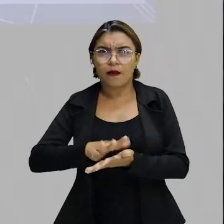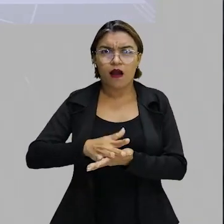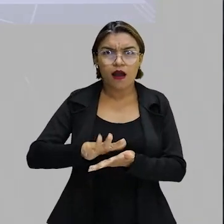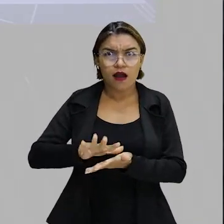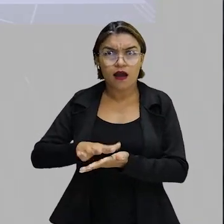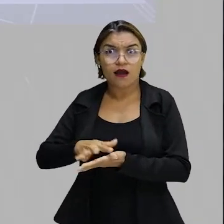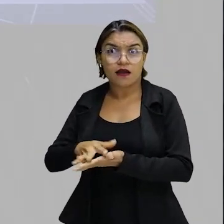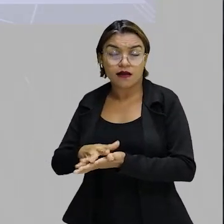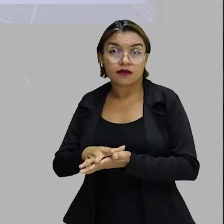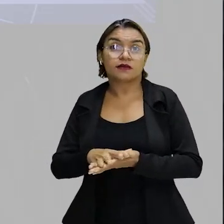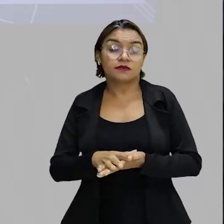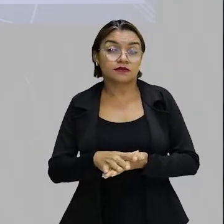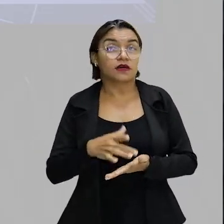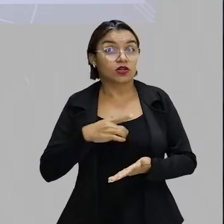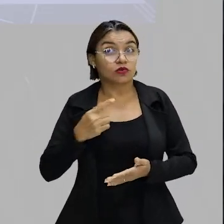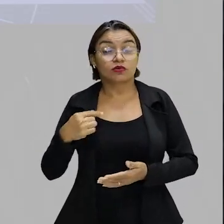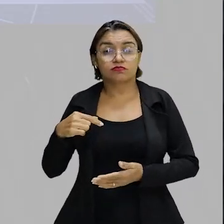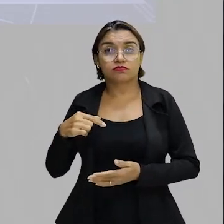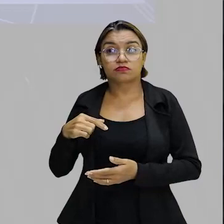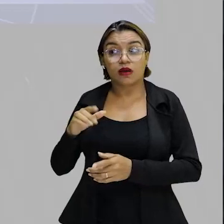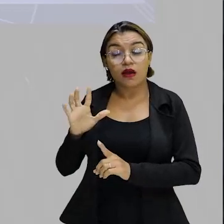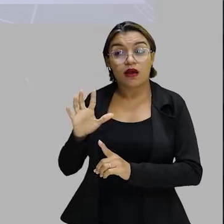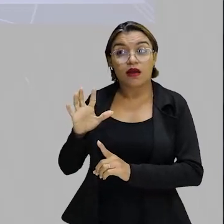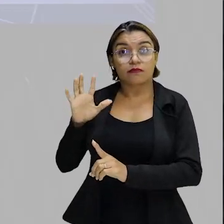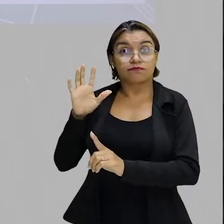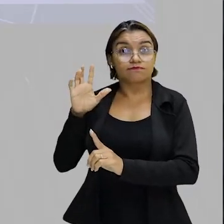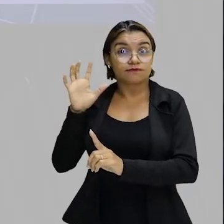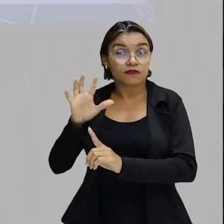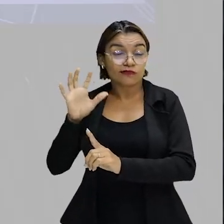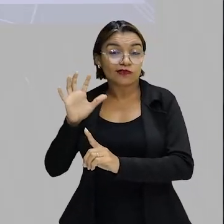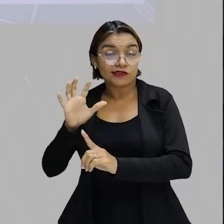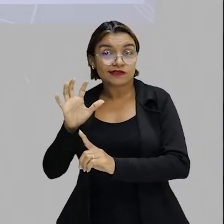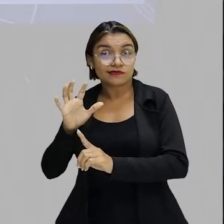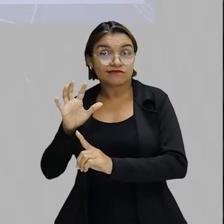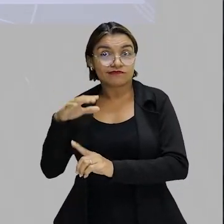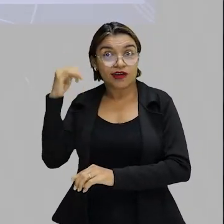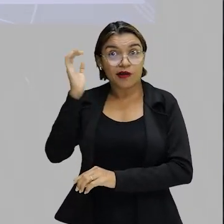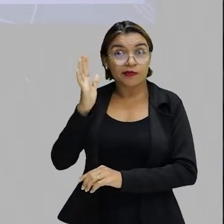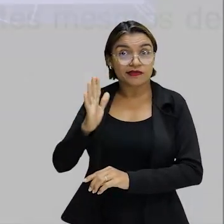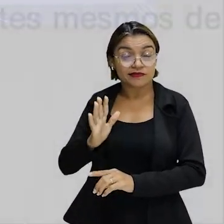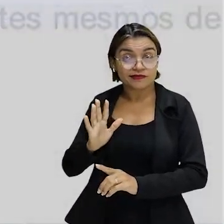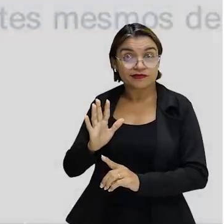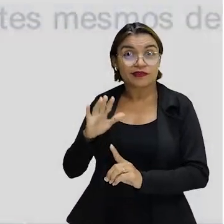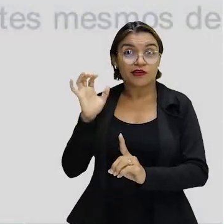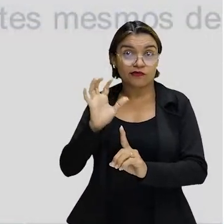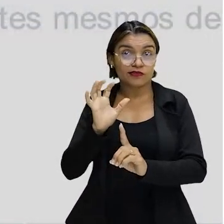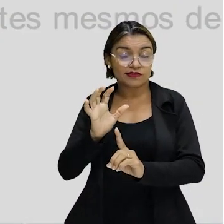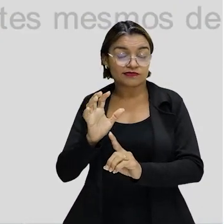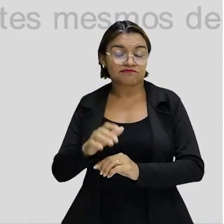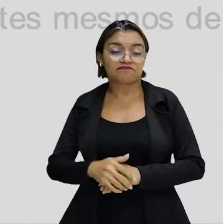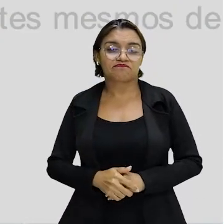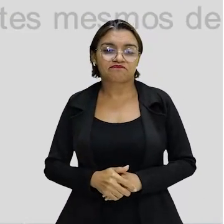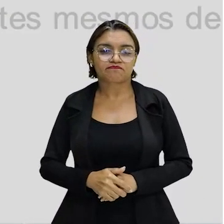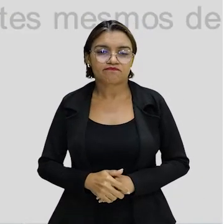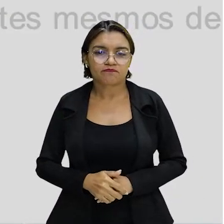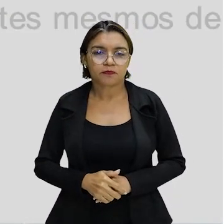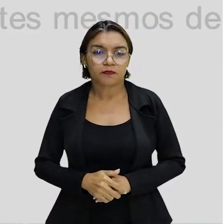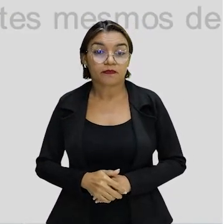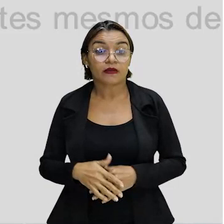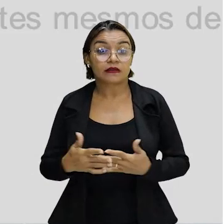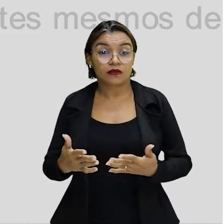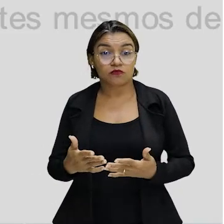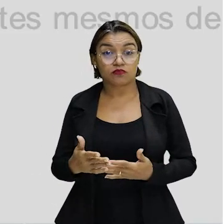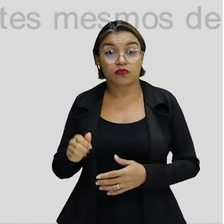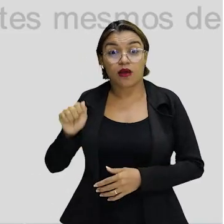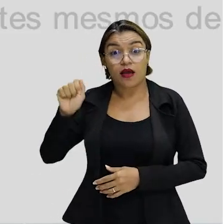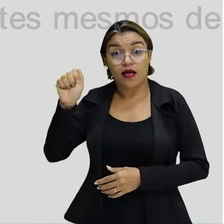aqui a gente tem uma contribuição africana para este ritmo. Então, foi na África, acompanha aí, vou ler um pouquinho,